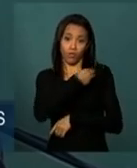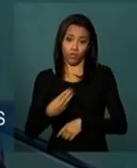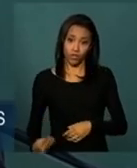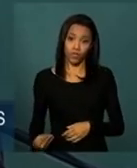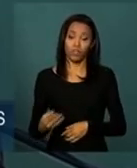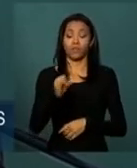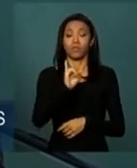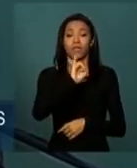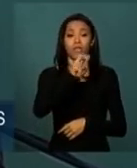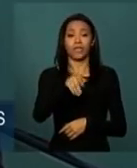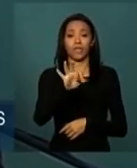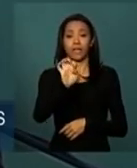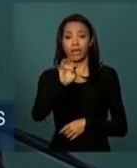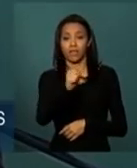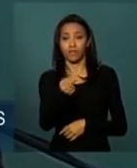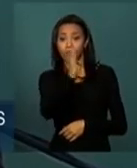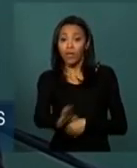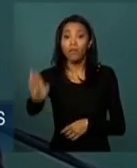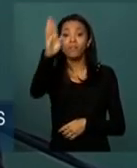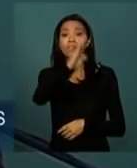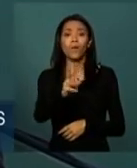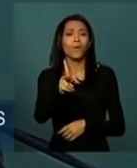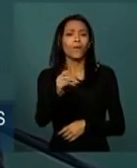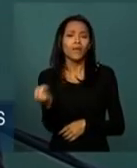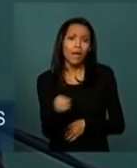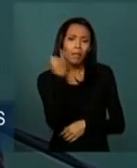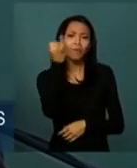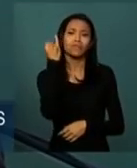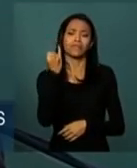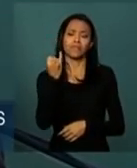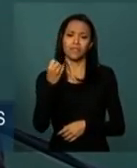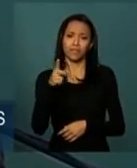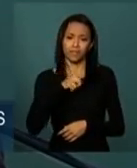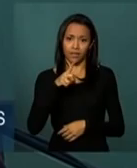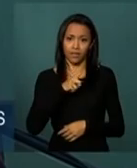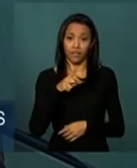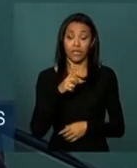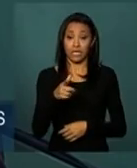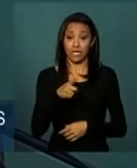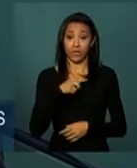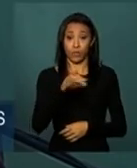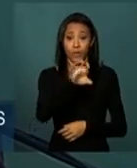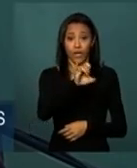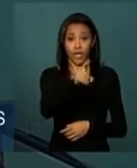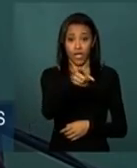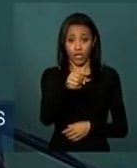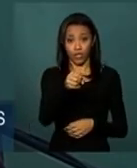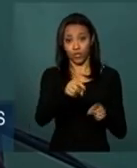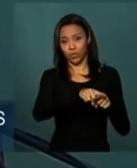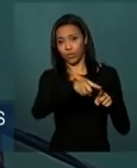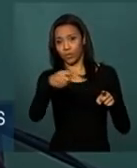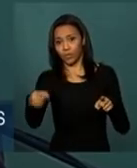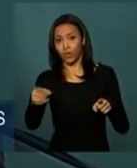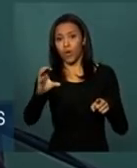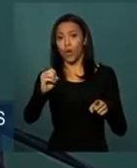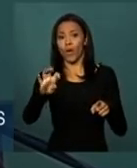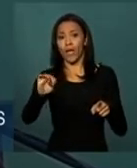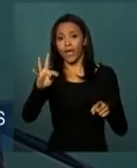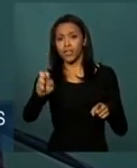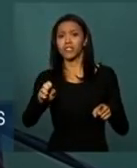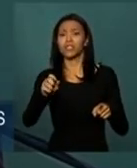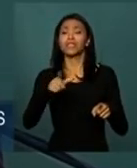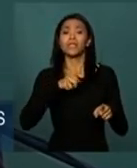da importância que tem de se viabilizar a construção do Eixo Oeste, lá da integração das bacias,